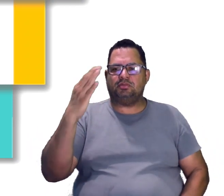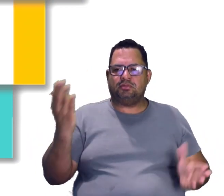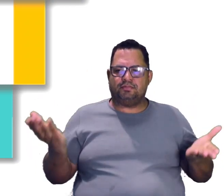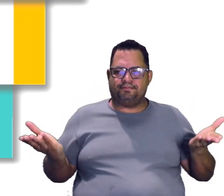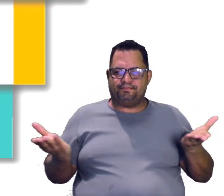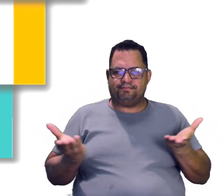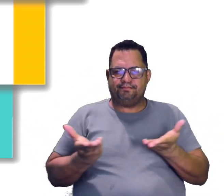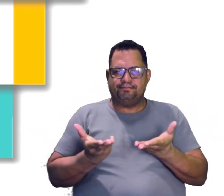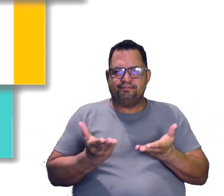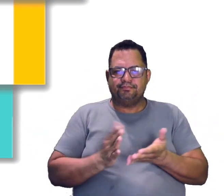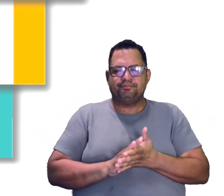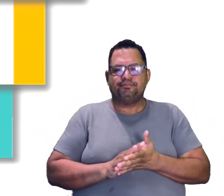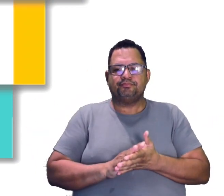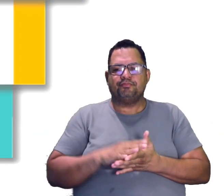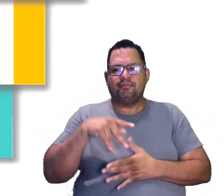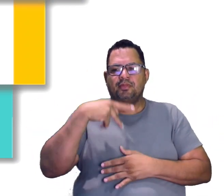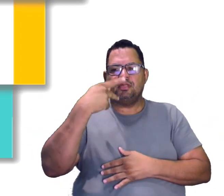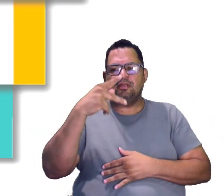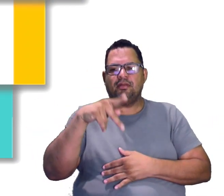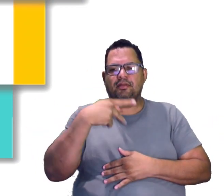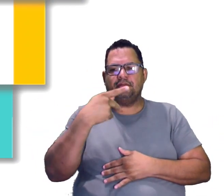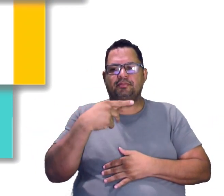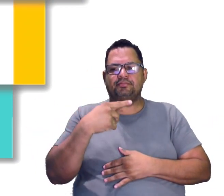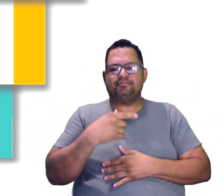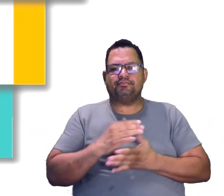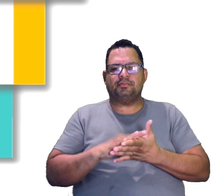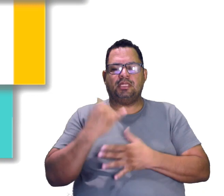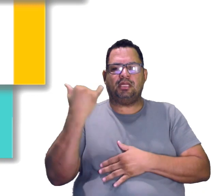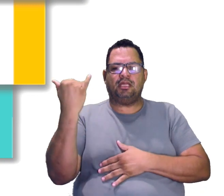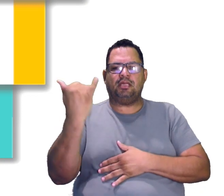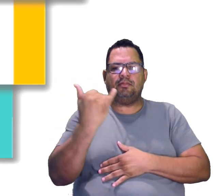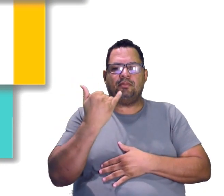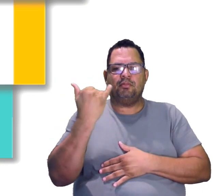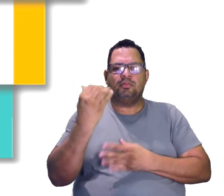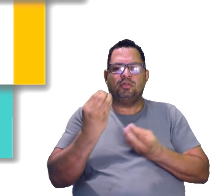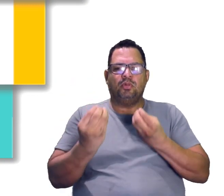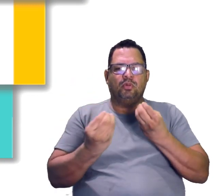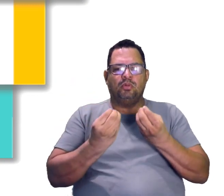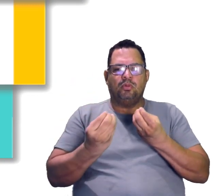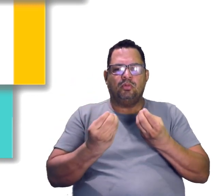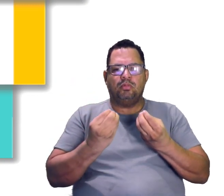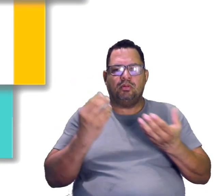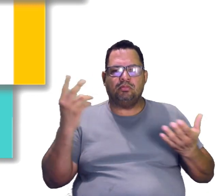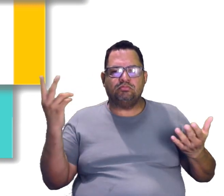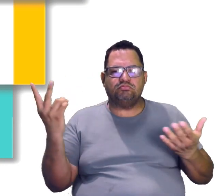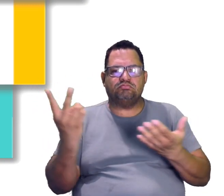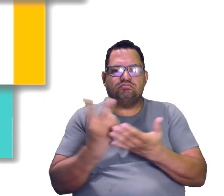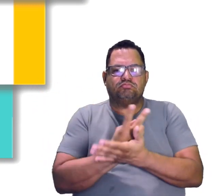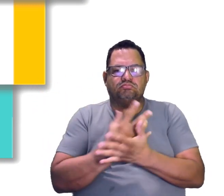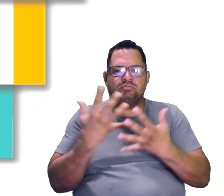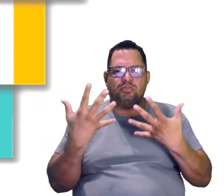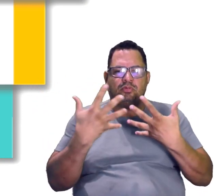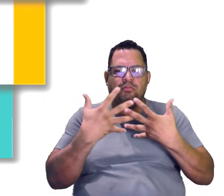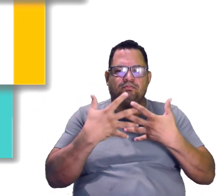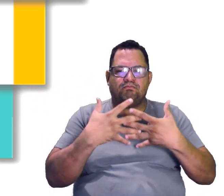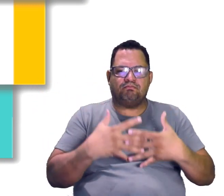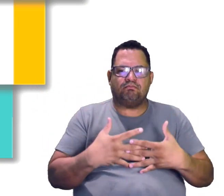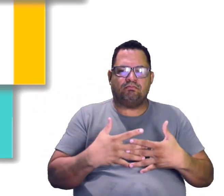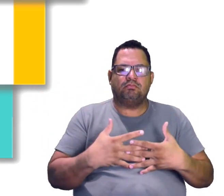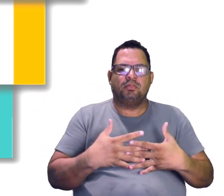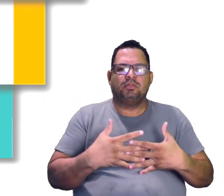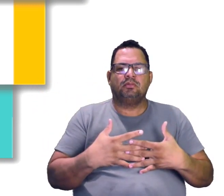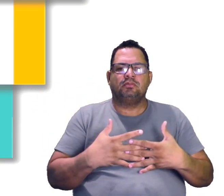um pouquinho da importância da gente entender como que funciona a química, como que ela está presente na